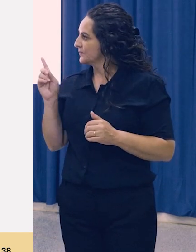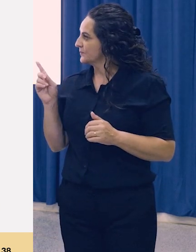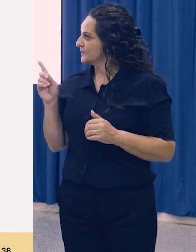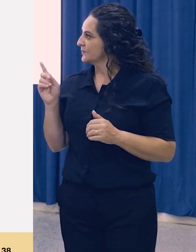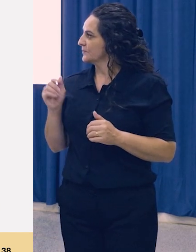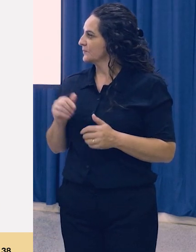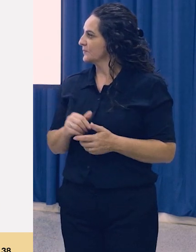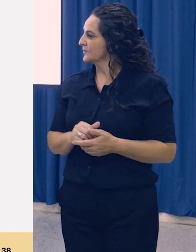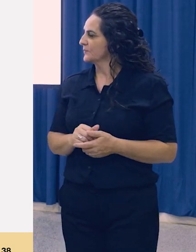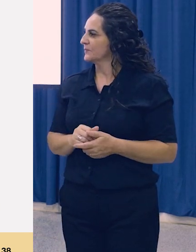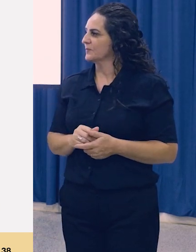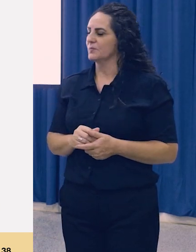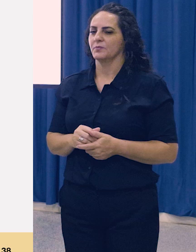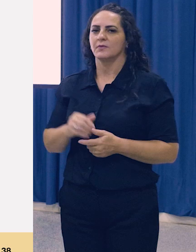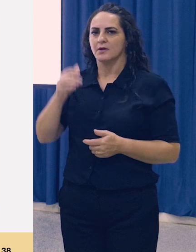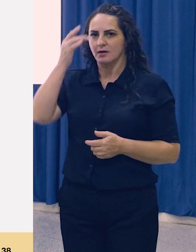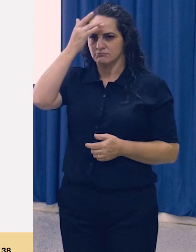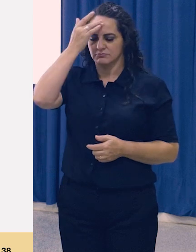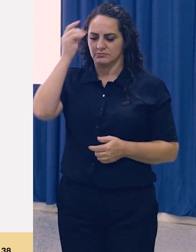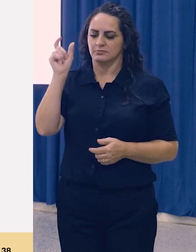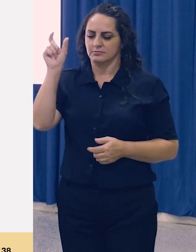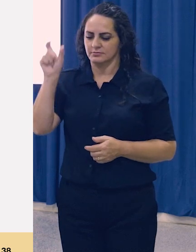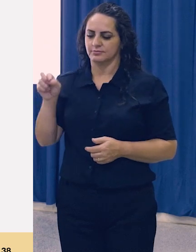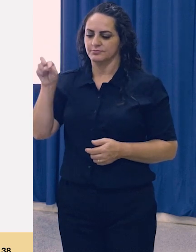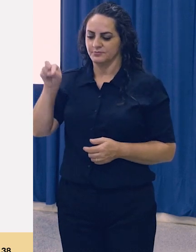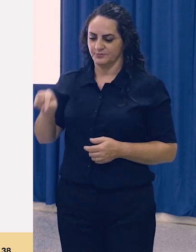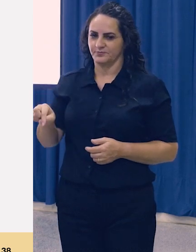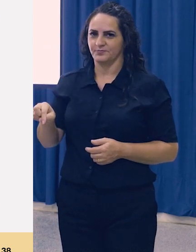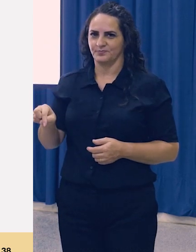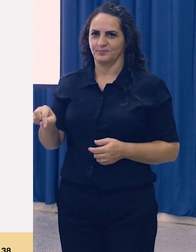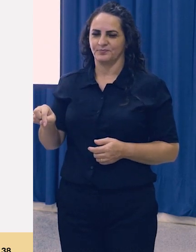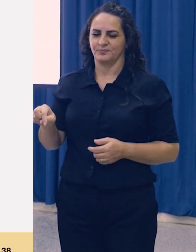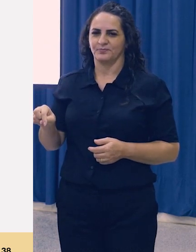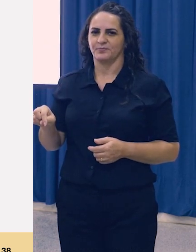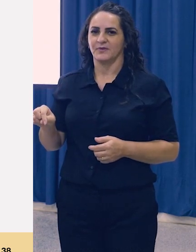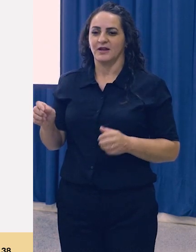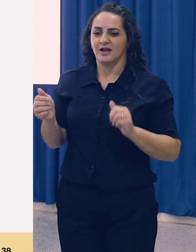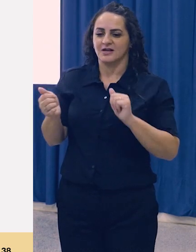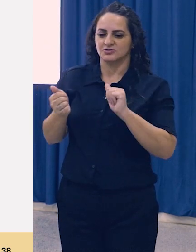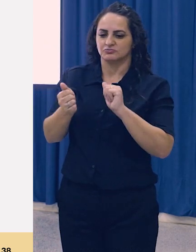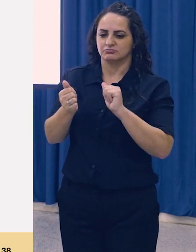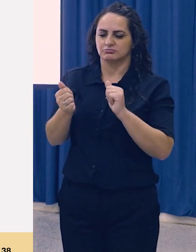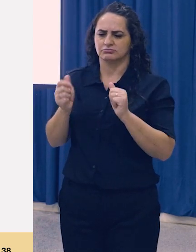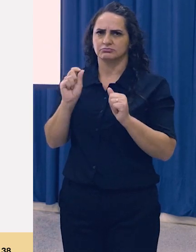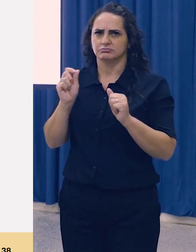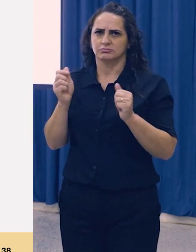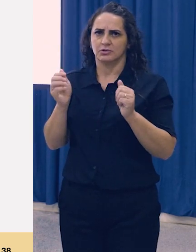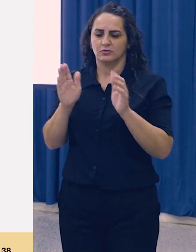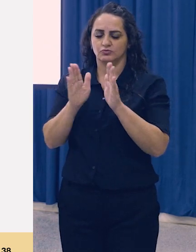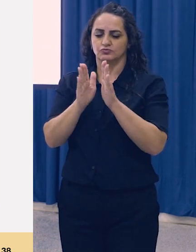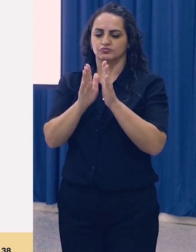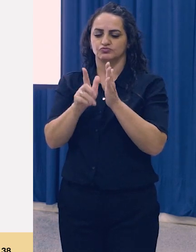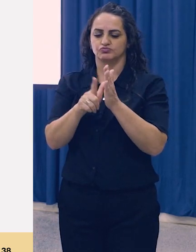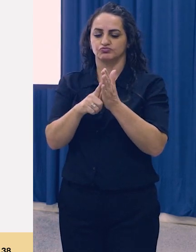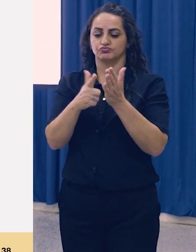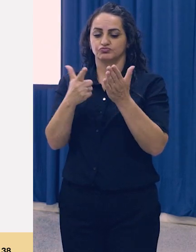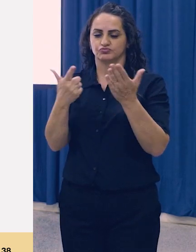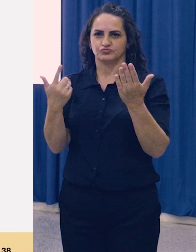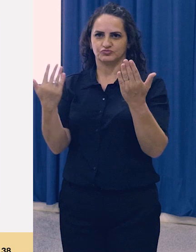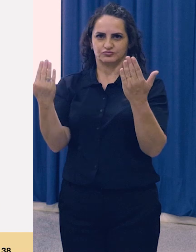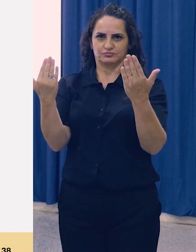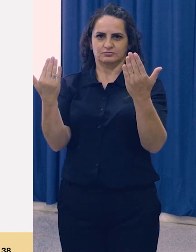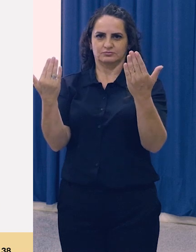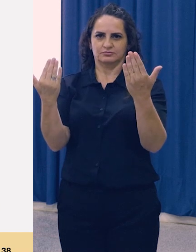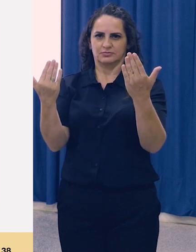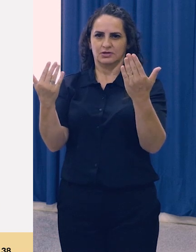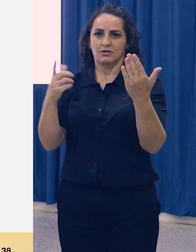Netflix postou, é a personagem Enola, que é desse novo filme, com um jornal, assim, tapando o rosto dela, não dá pra ver que é ela, e